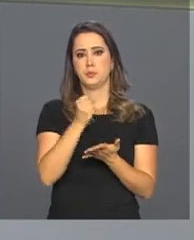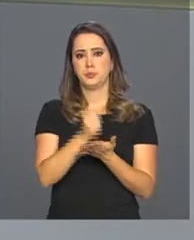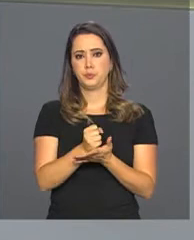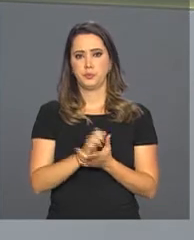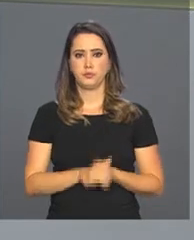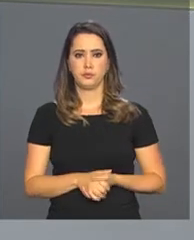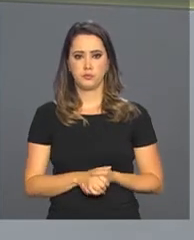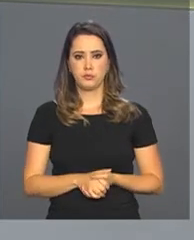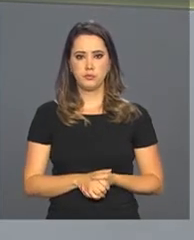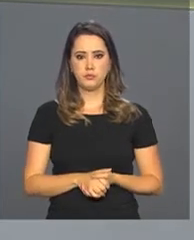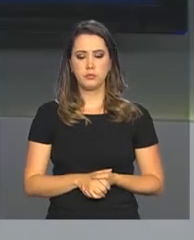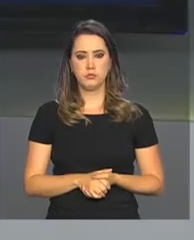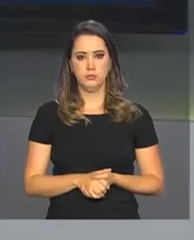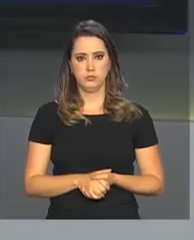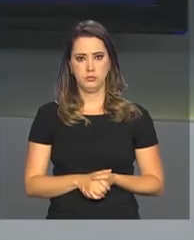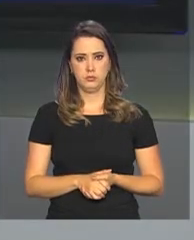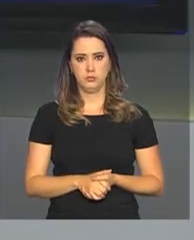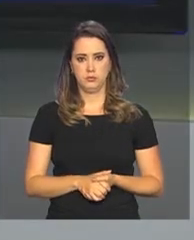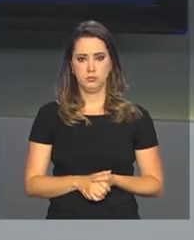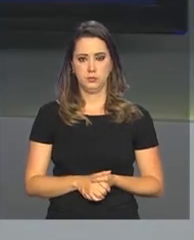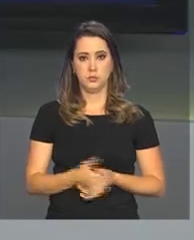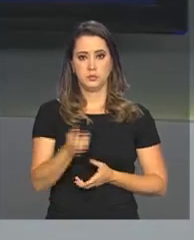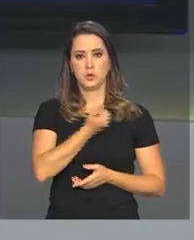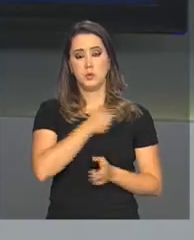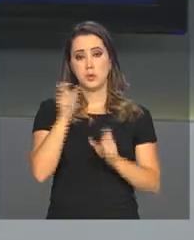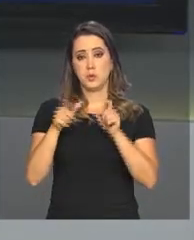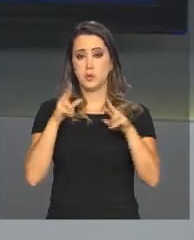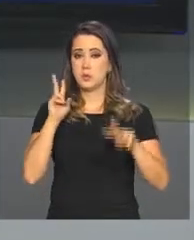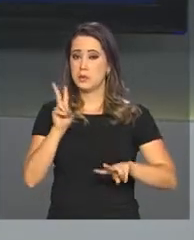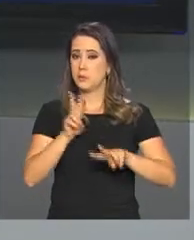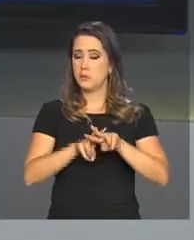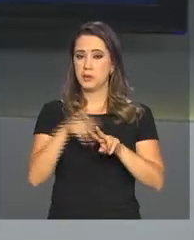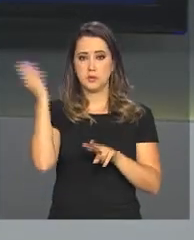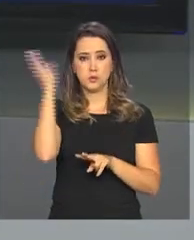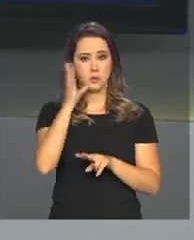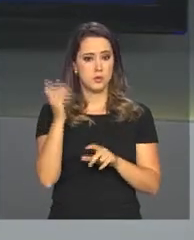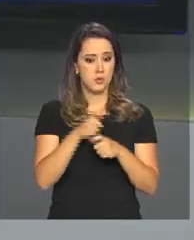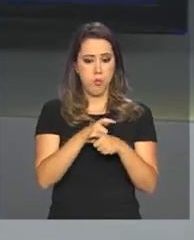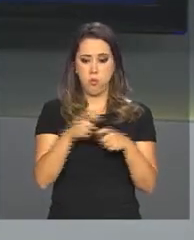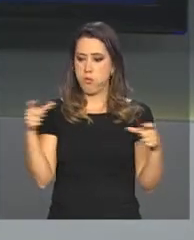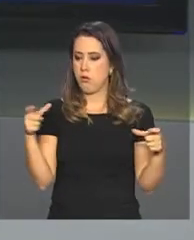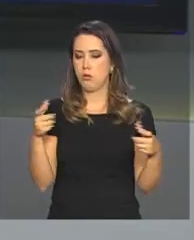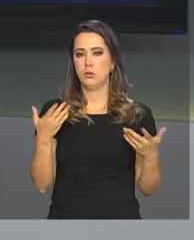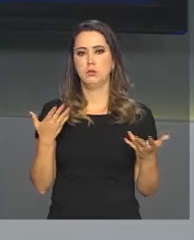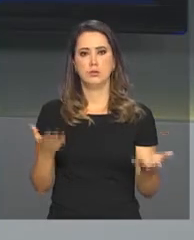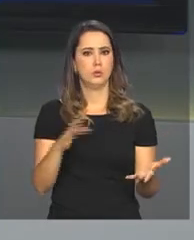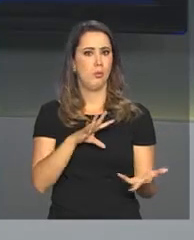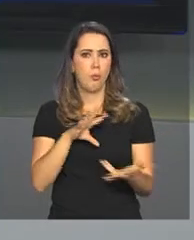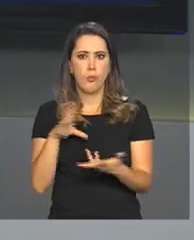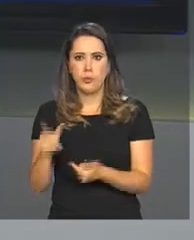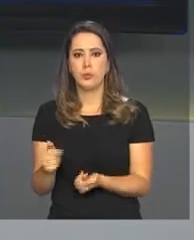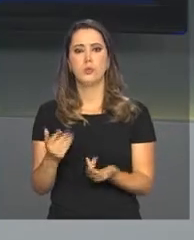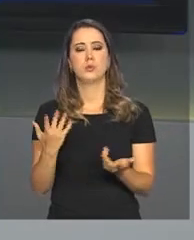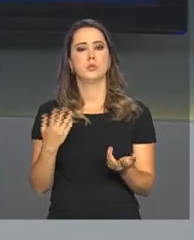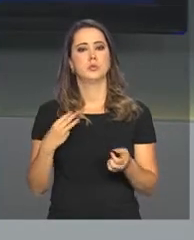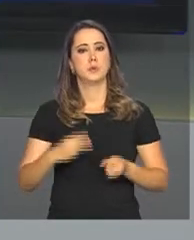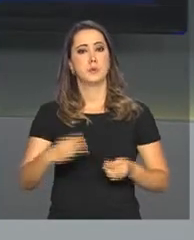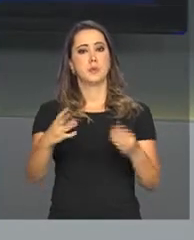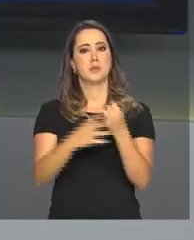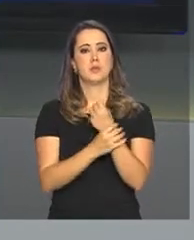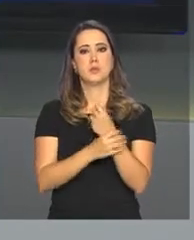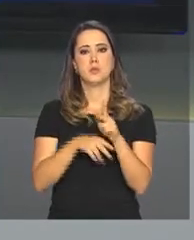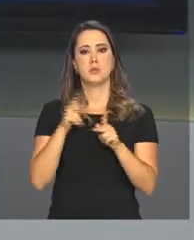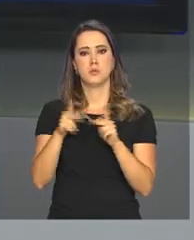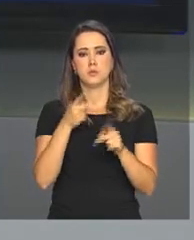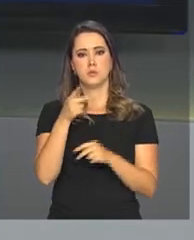assinada o número de presos no brasil é um dos maiores do mundo e segundo o ministério da segurança pública cerca de